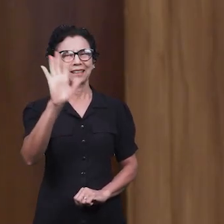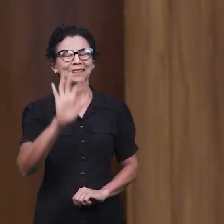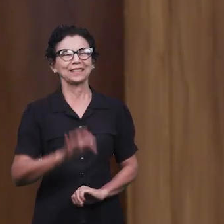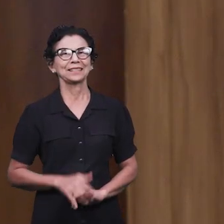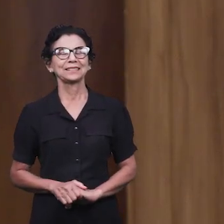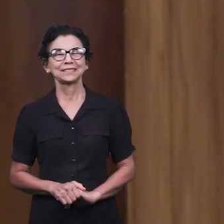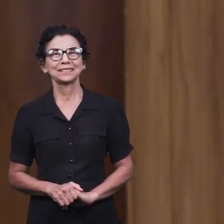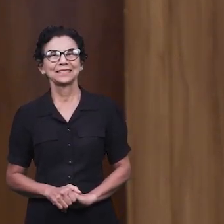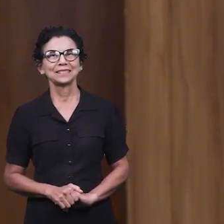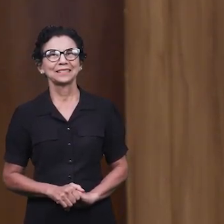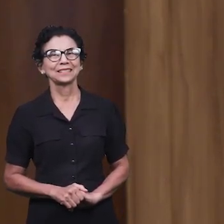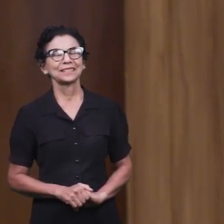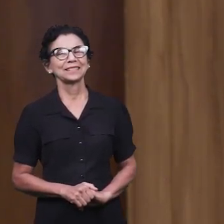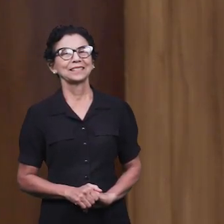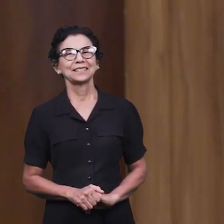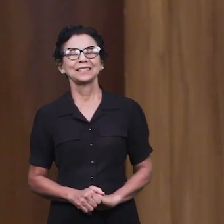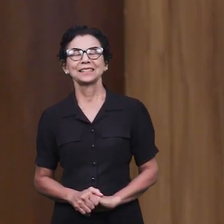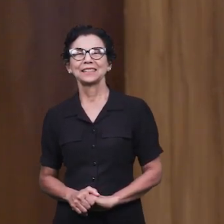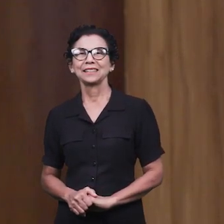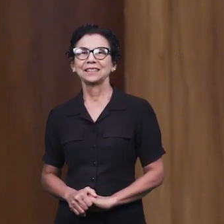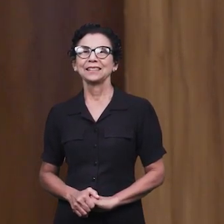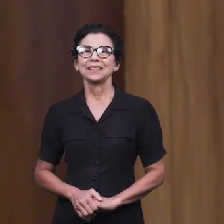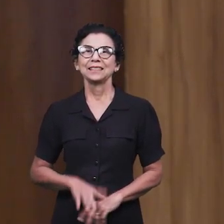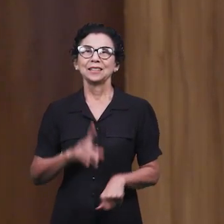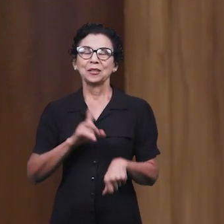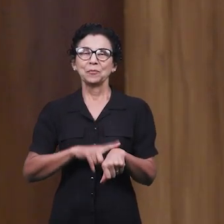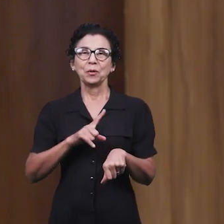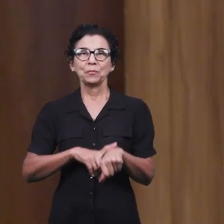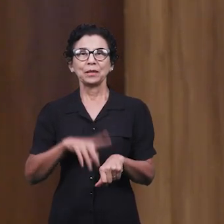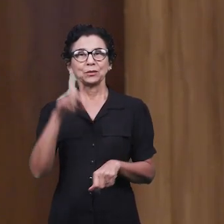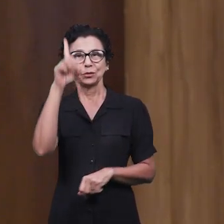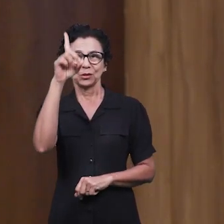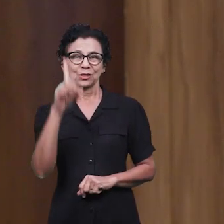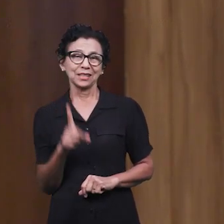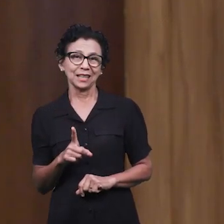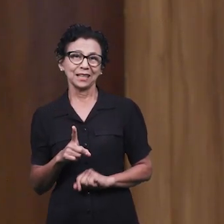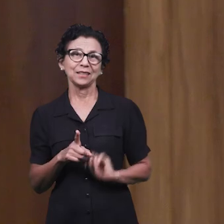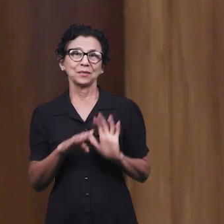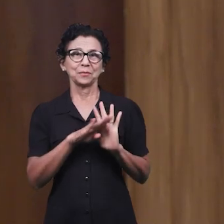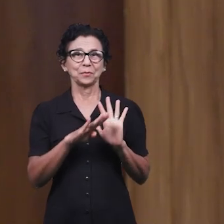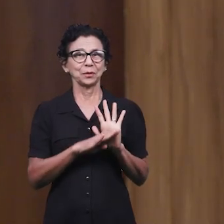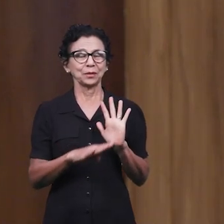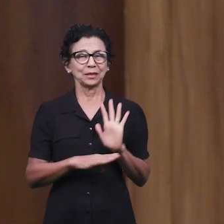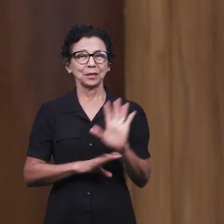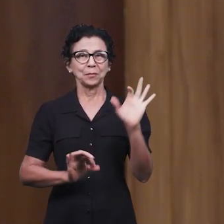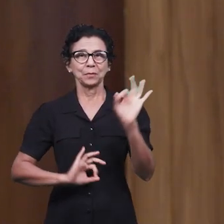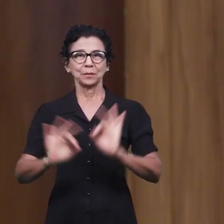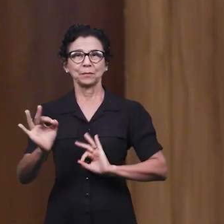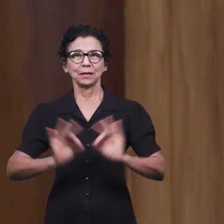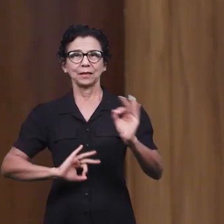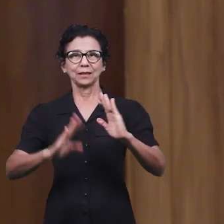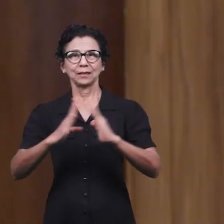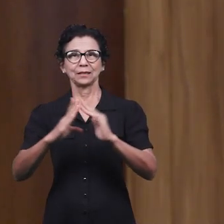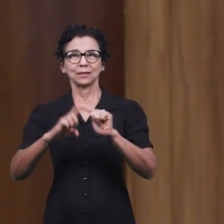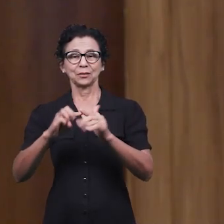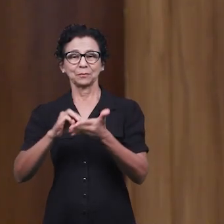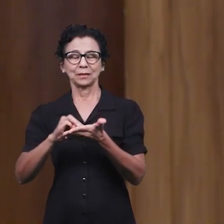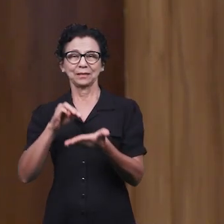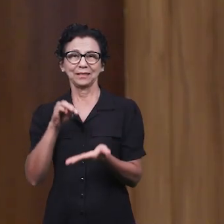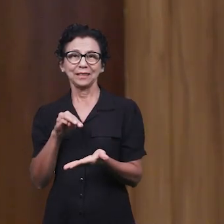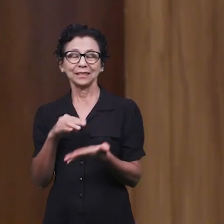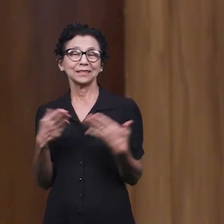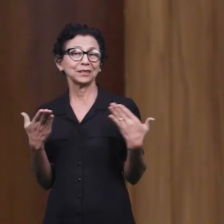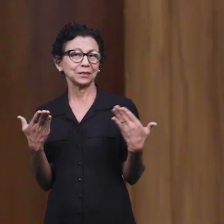Olá, nós estamos começando mais um programa Momento do Direito. O programa Momento do Direito é produzido pela Igreja Cristã